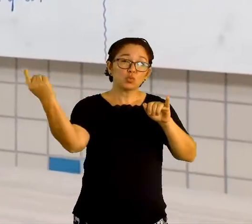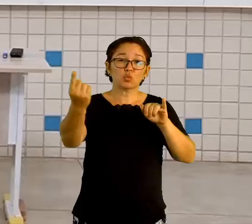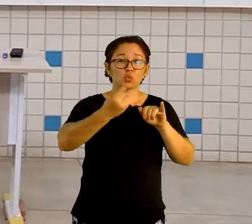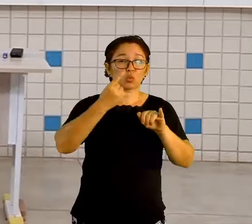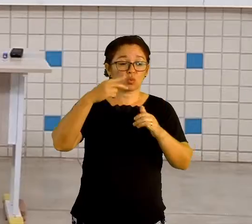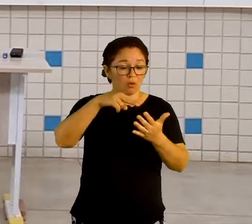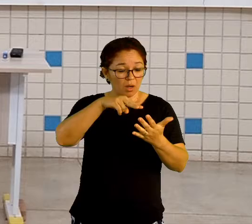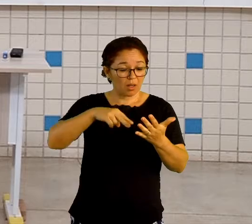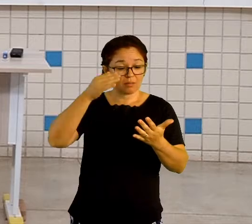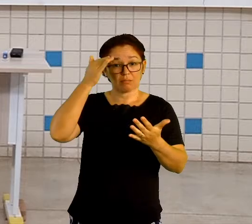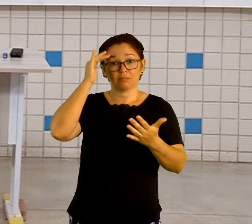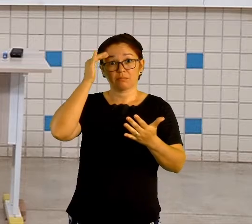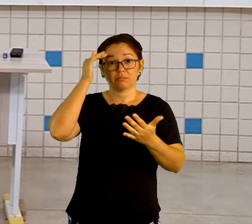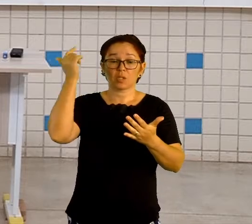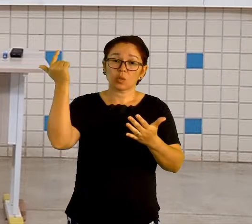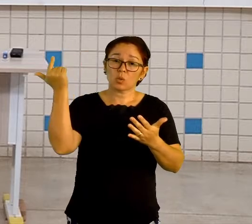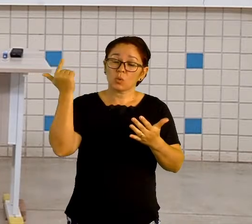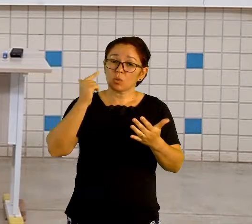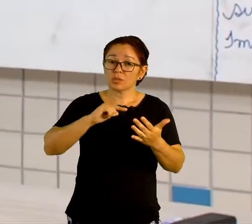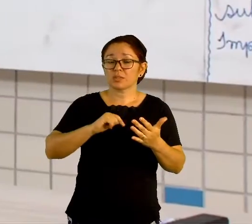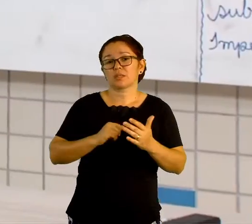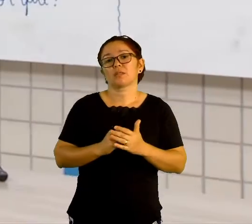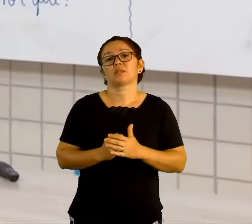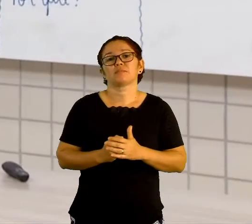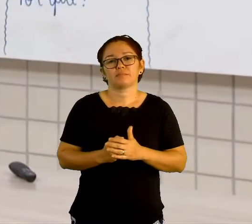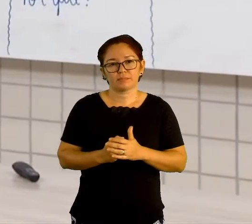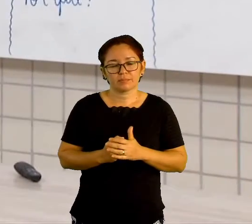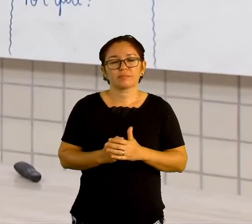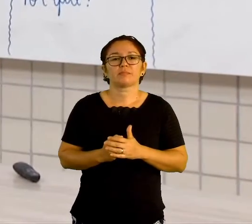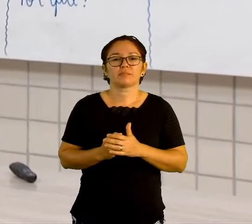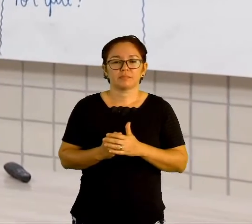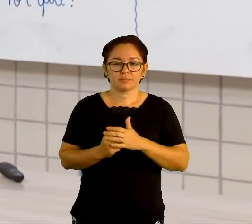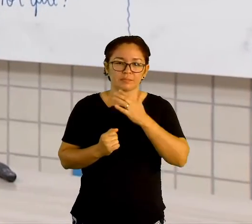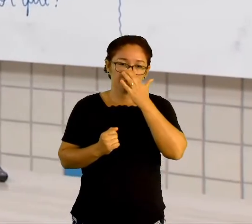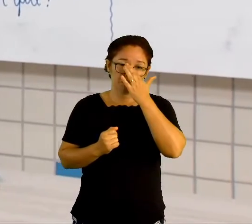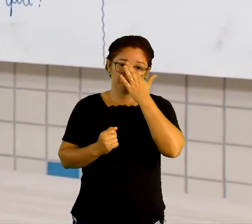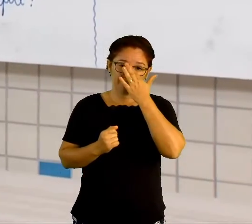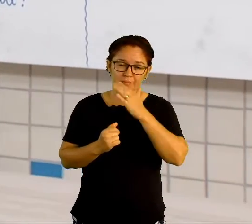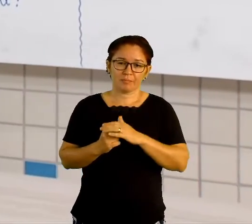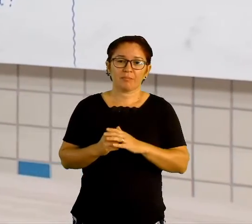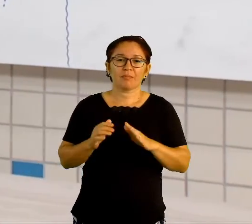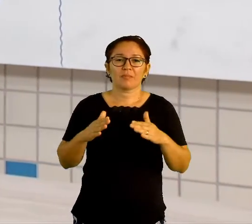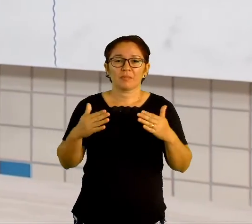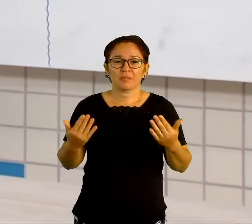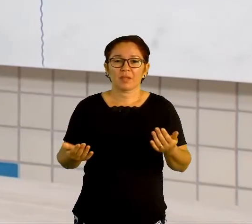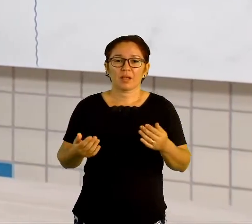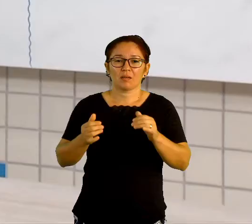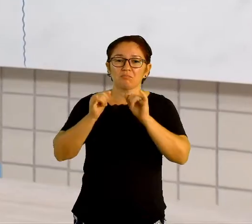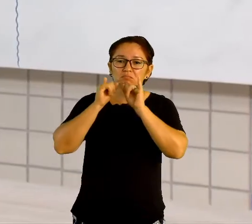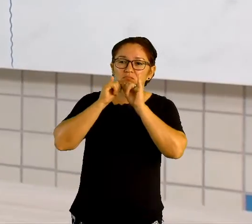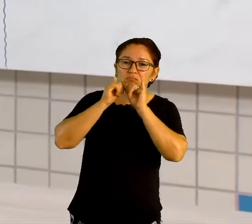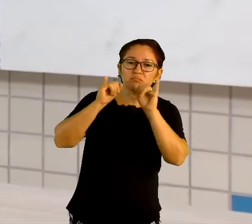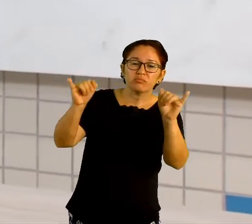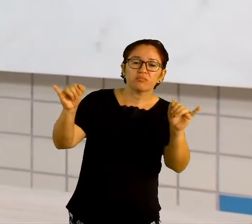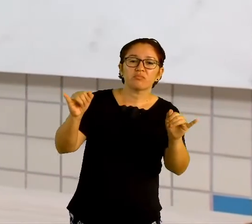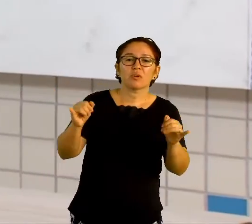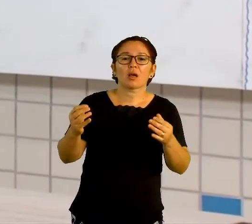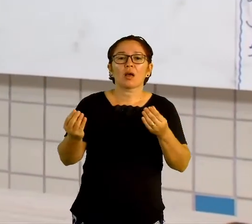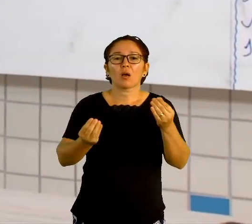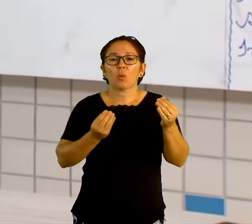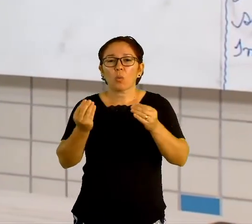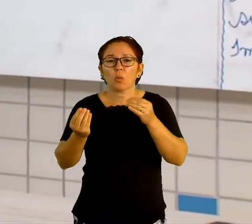essa linguagem ser universal? Quando se fala em uma linguagem universal, significa